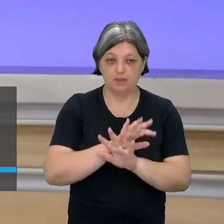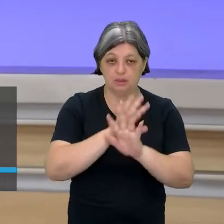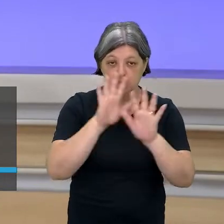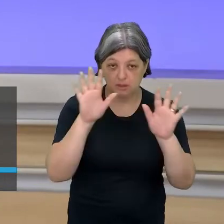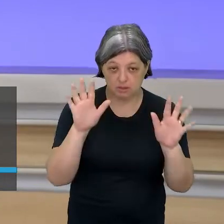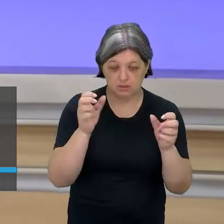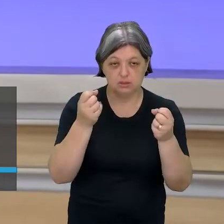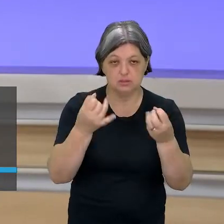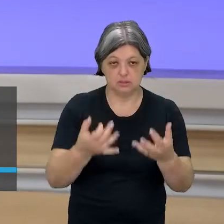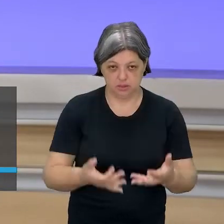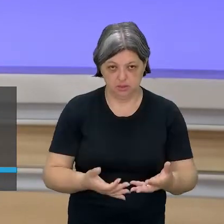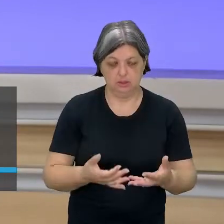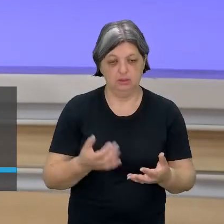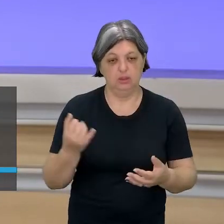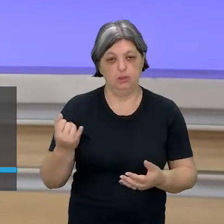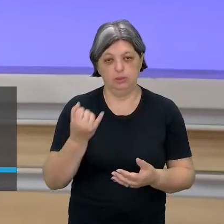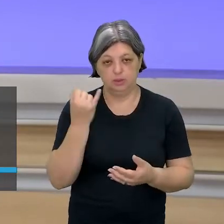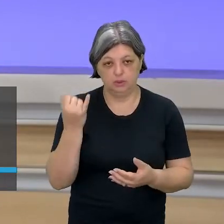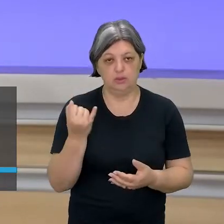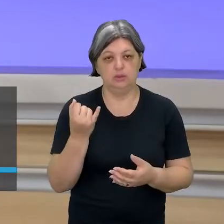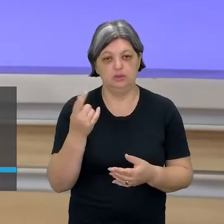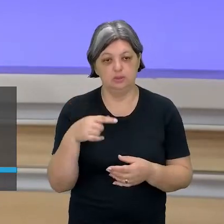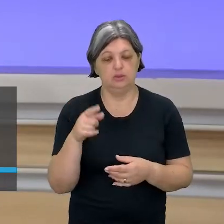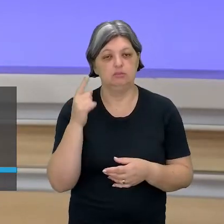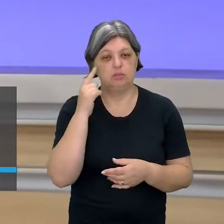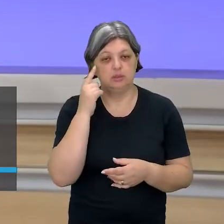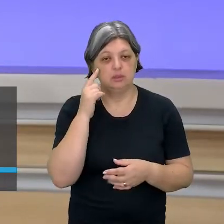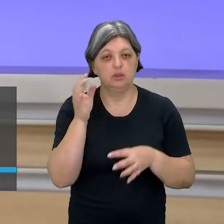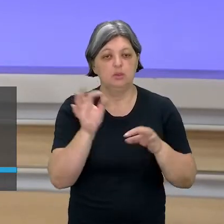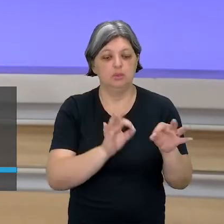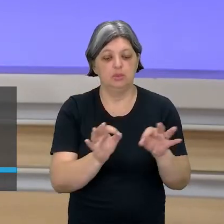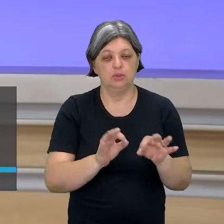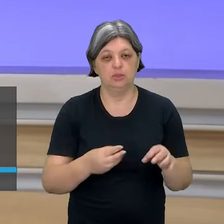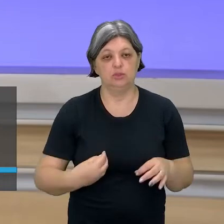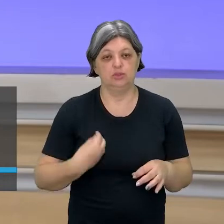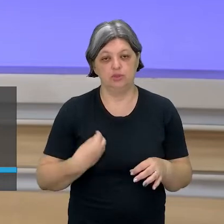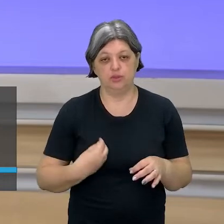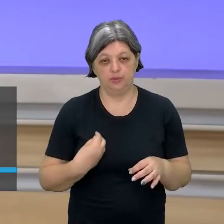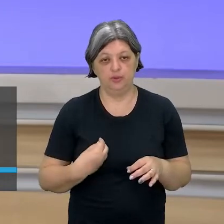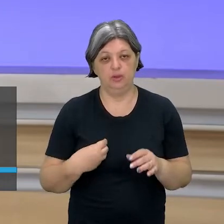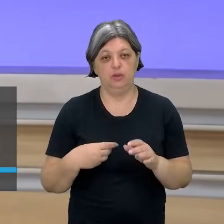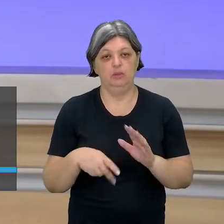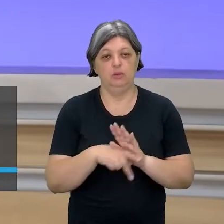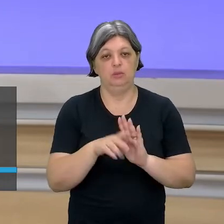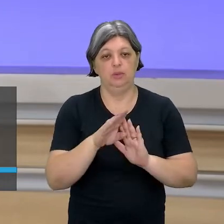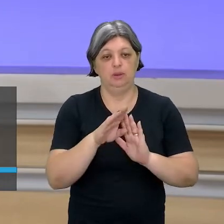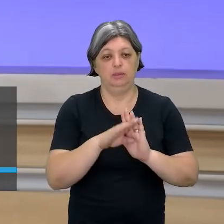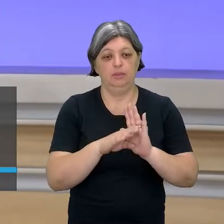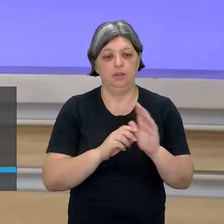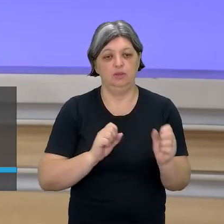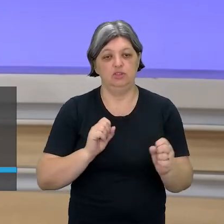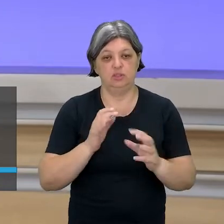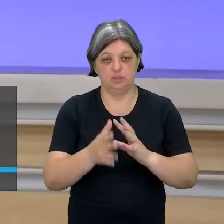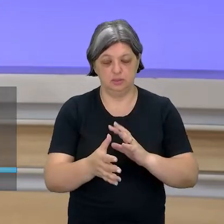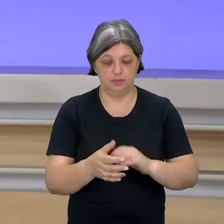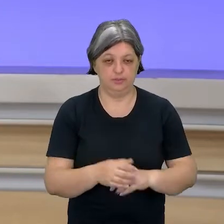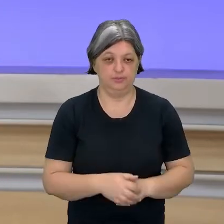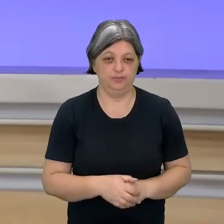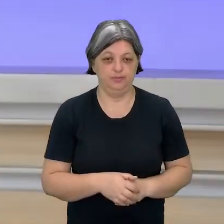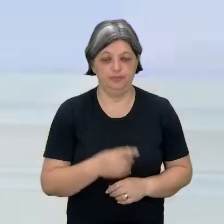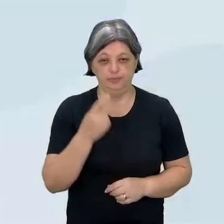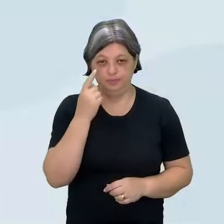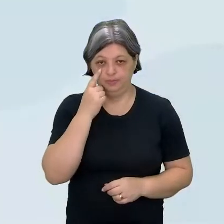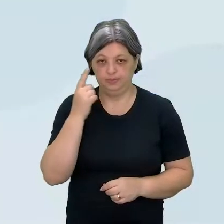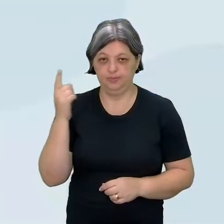vai ser importante aí para a retomada do seu projeto de vida, do seu plano de ação. Então, olha só, na tela